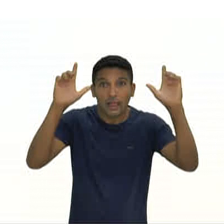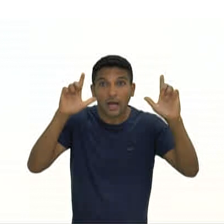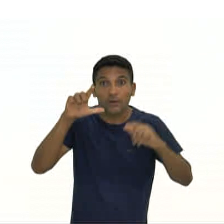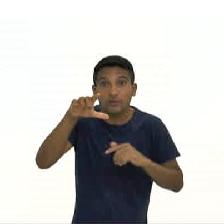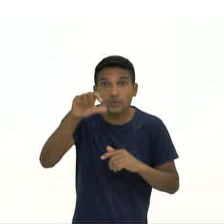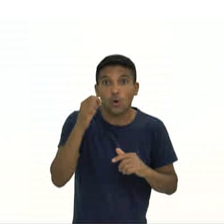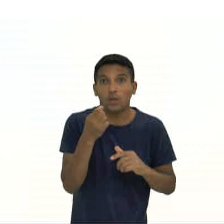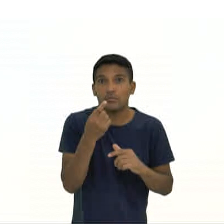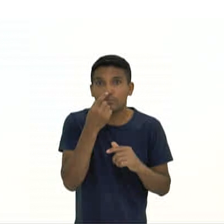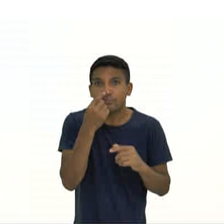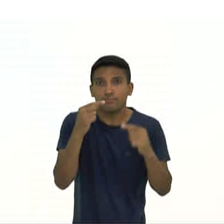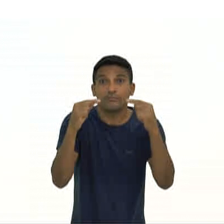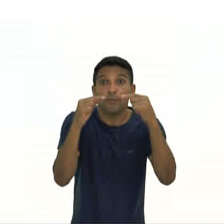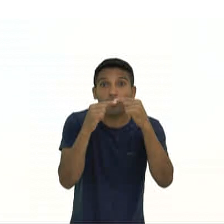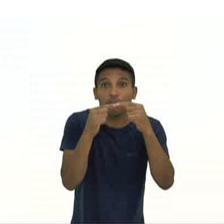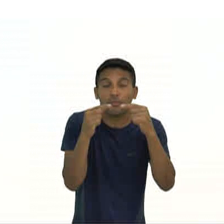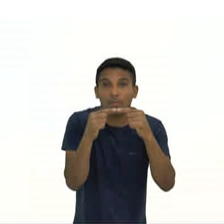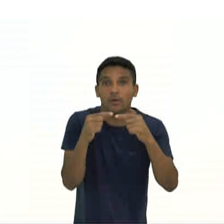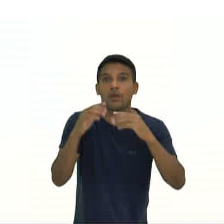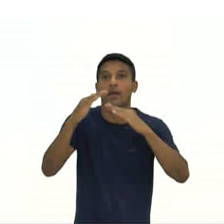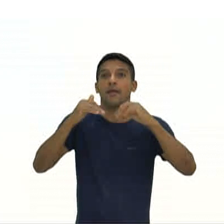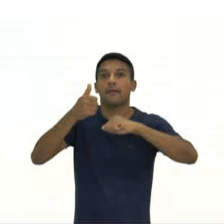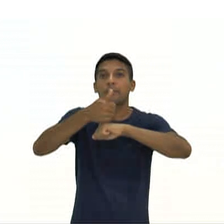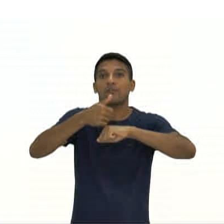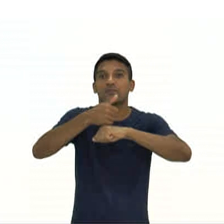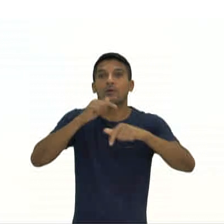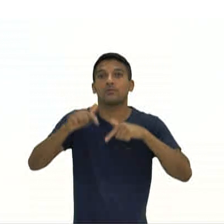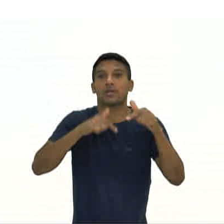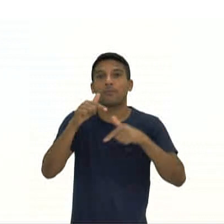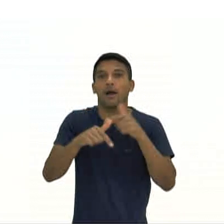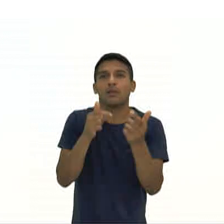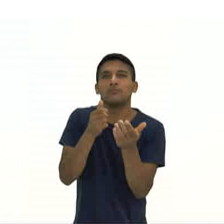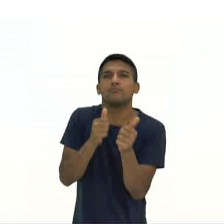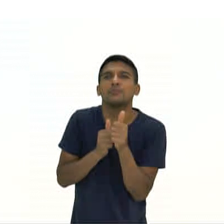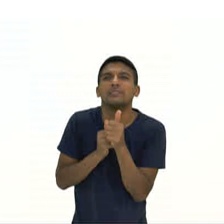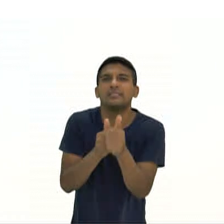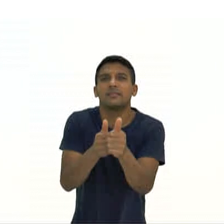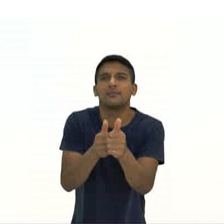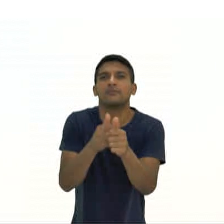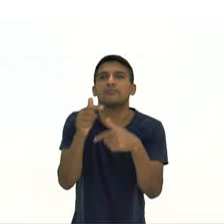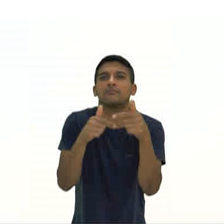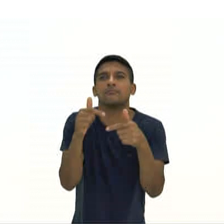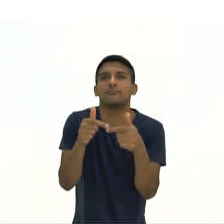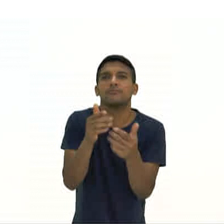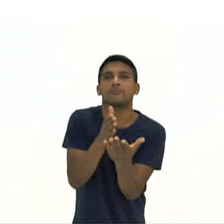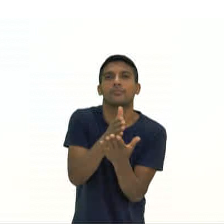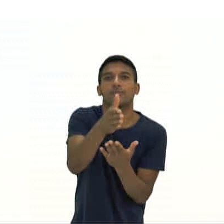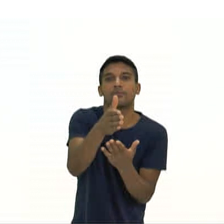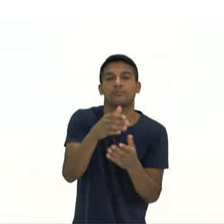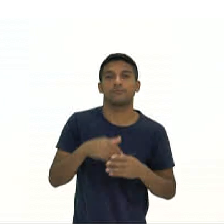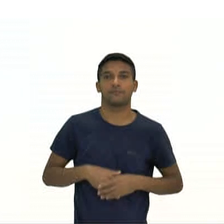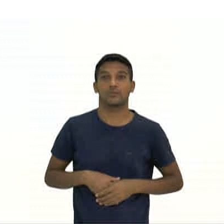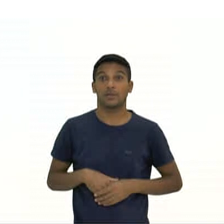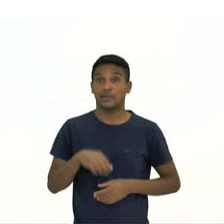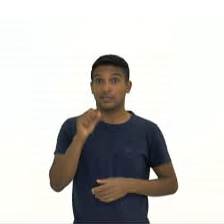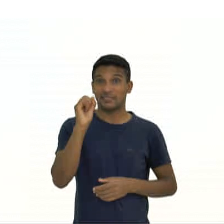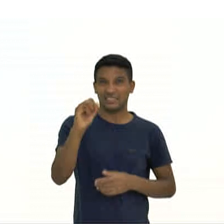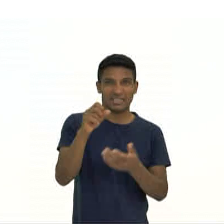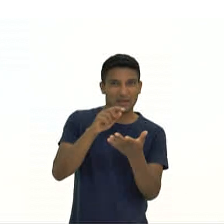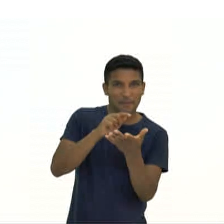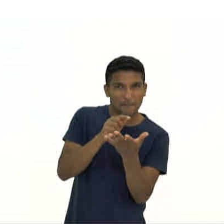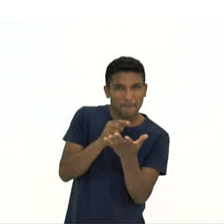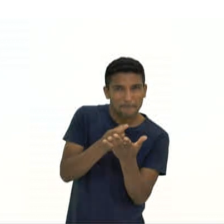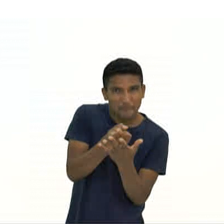Qualquer processo de escolha ou planejamento tem de começar com autoconhecimento. É preciso pensar sobre as respostas para